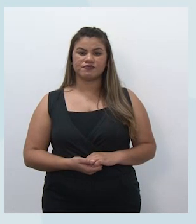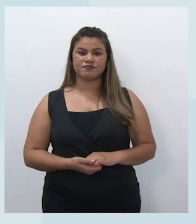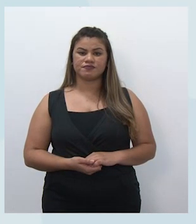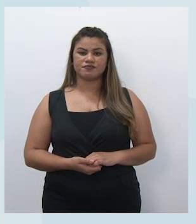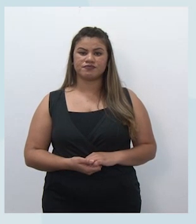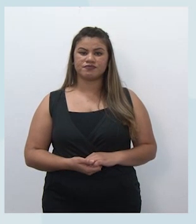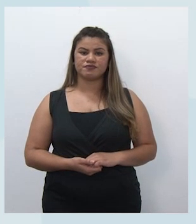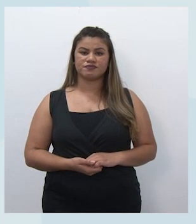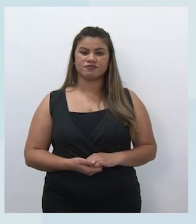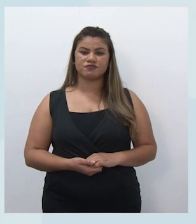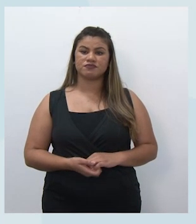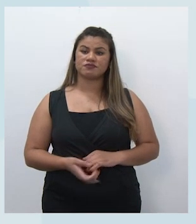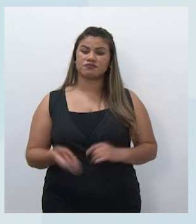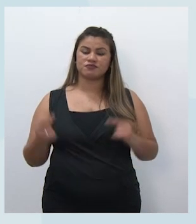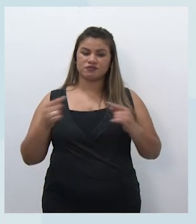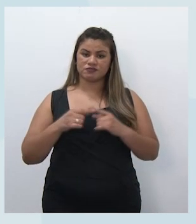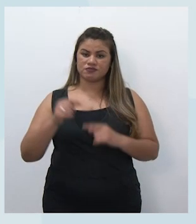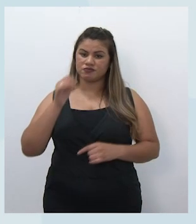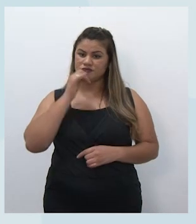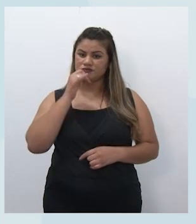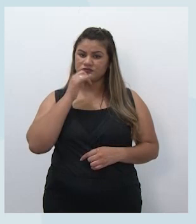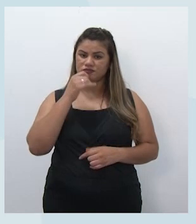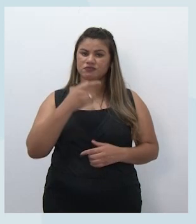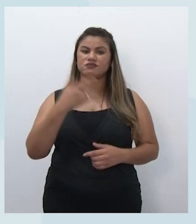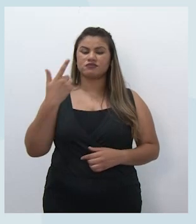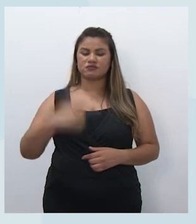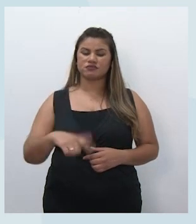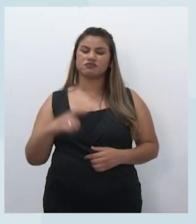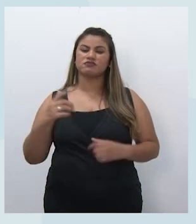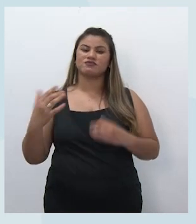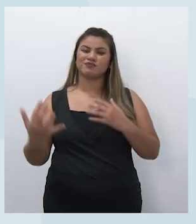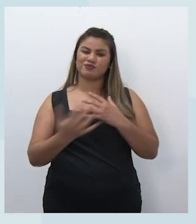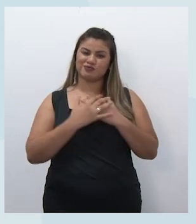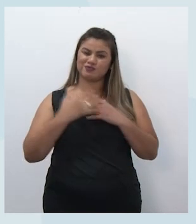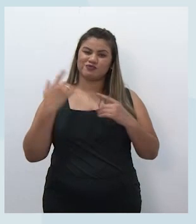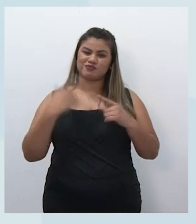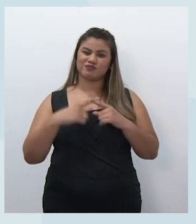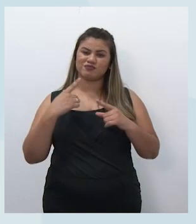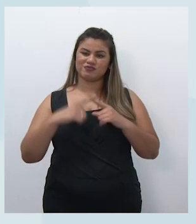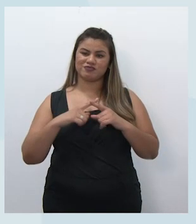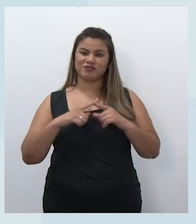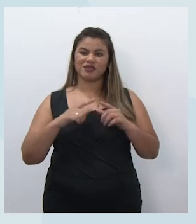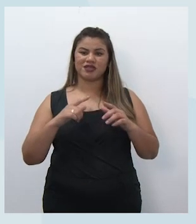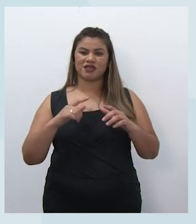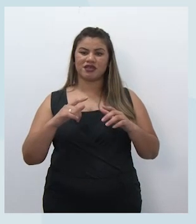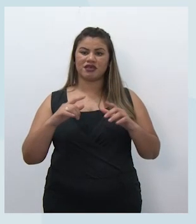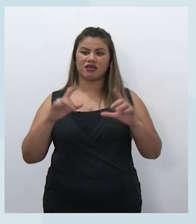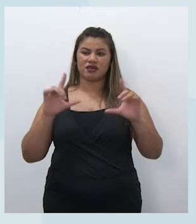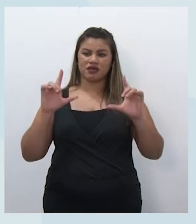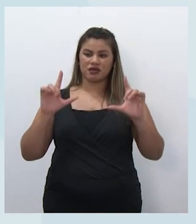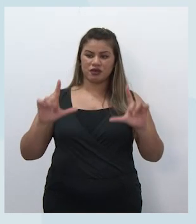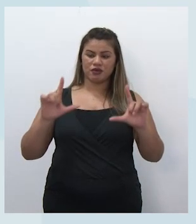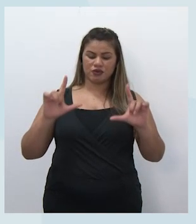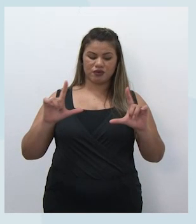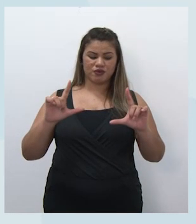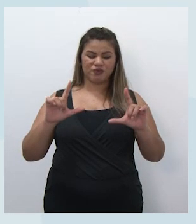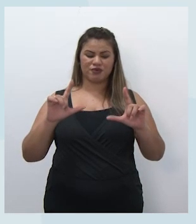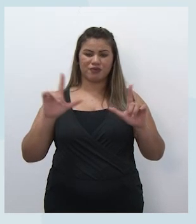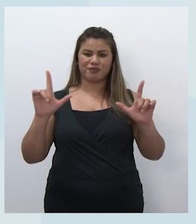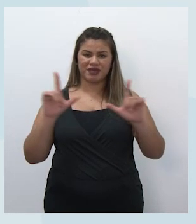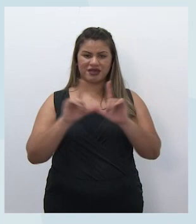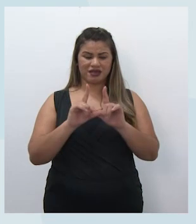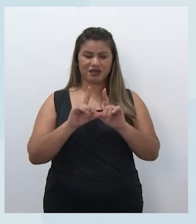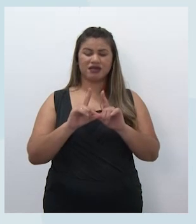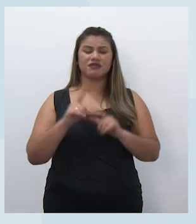Aqui é um exemplo, está minúsculo também, vocês vão brigar comigo de novo, né? Porque sei que o som está meio ruim hoje, o pessoal já deu algumas dicas de como melhorar o som, eu